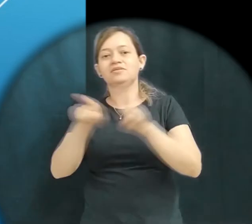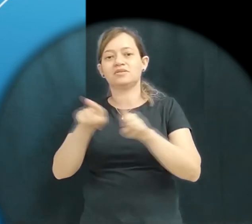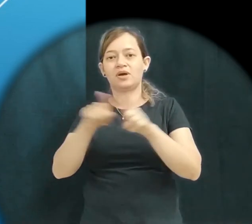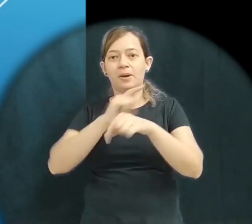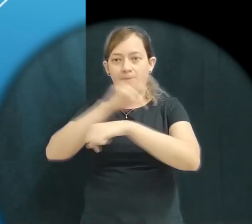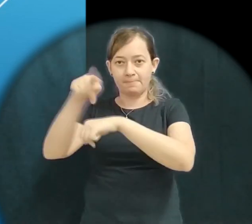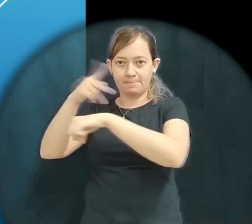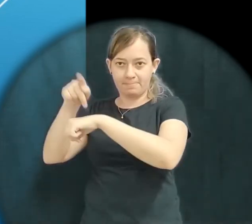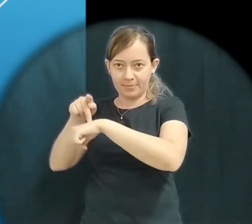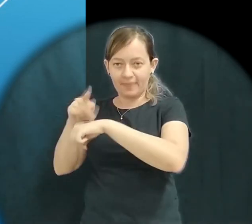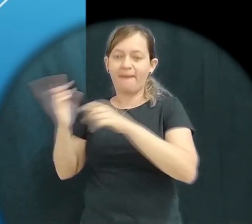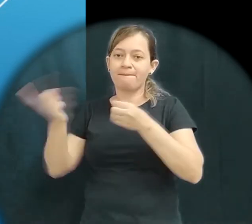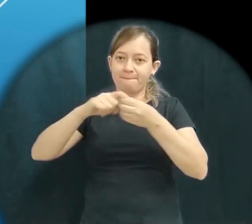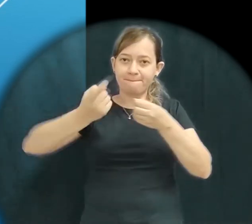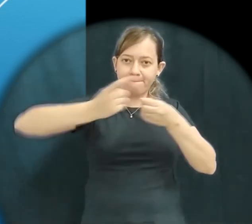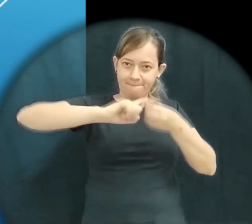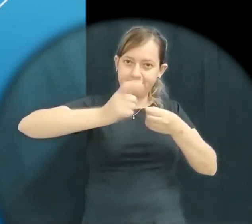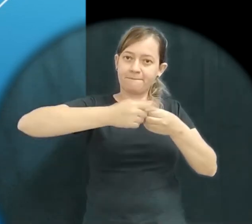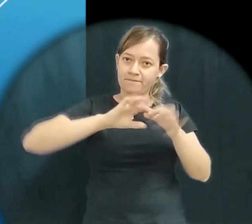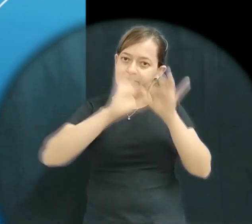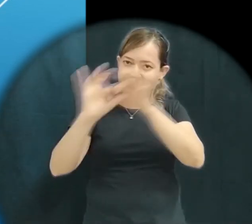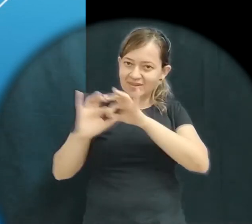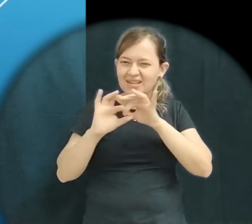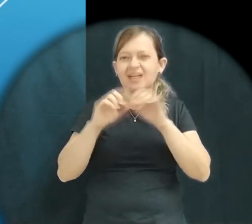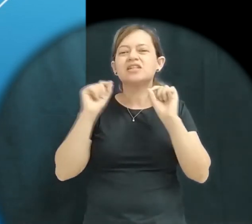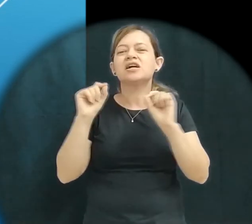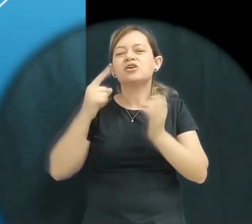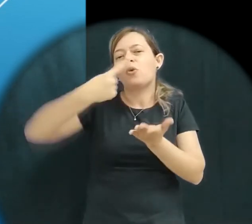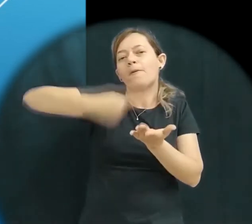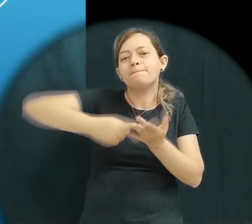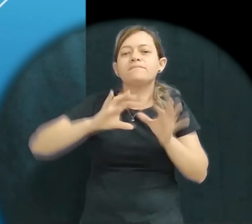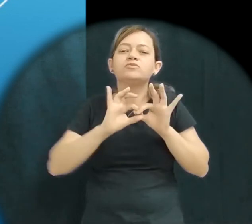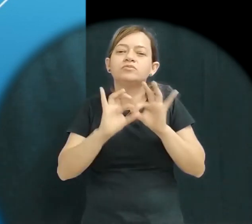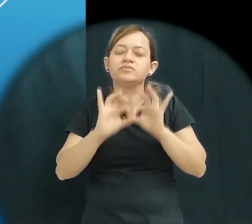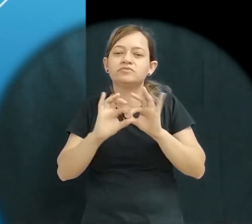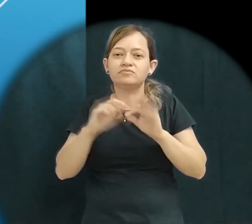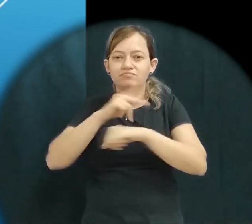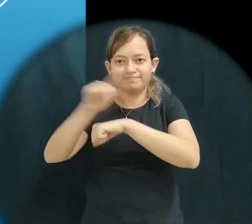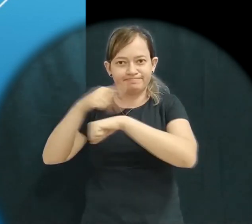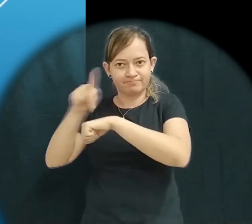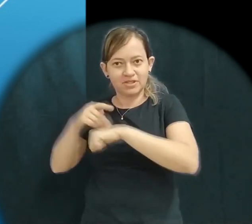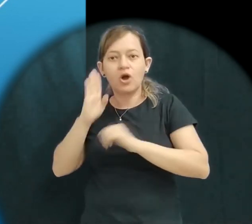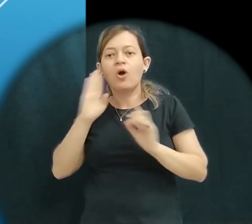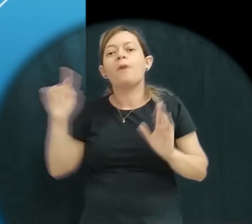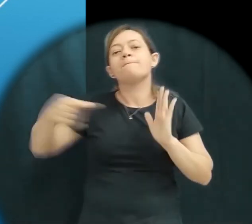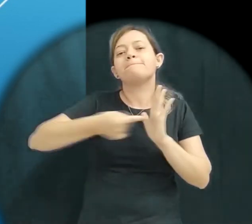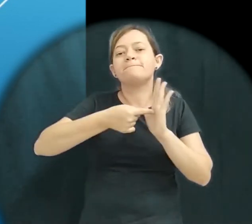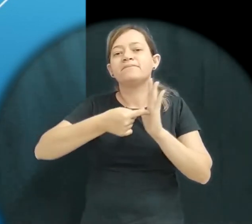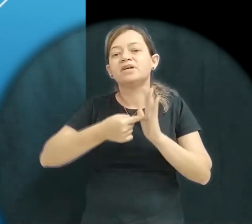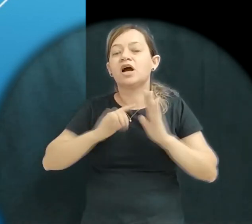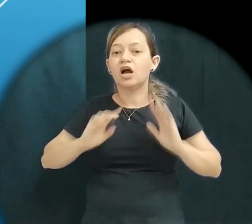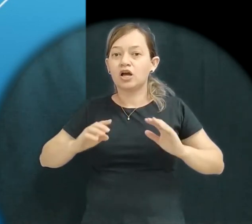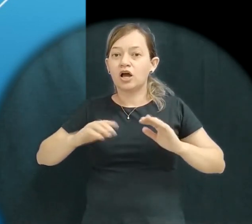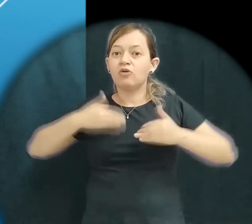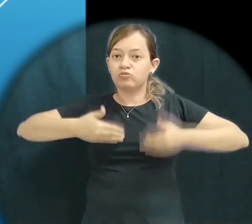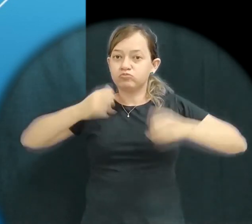militares com seus aliados. Então, quais eram essas alianças e qual os seus objetivos? O que foi a